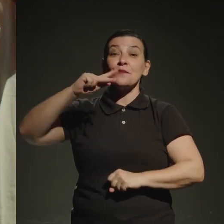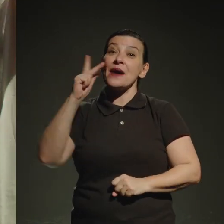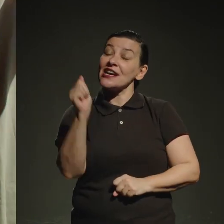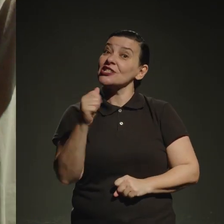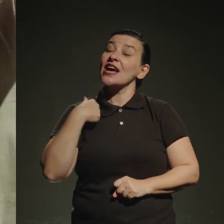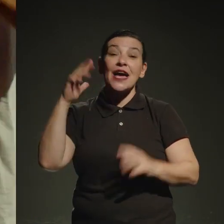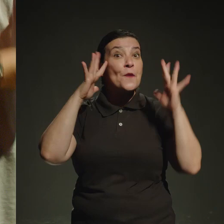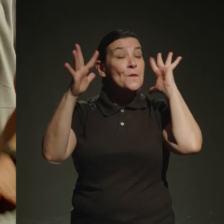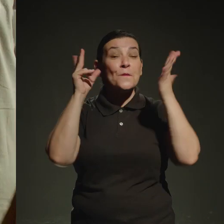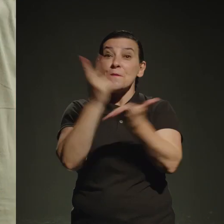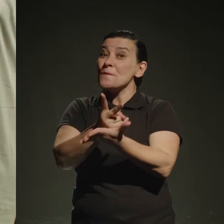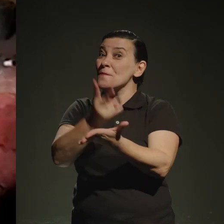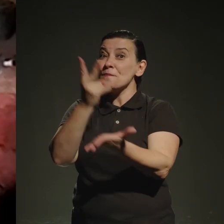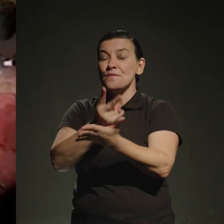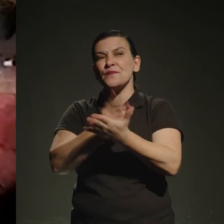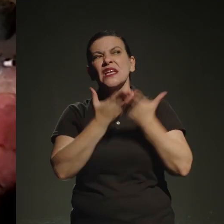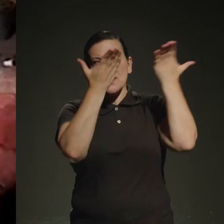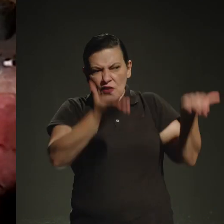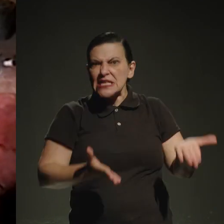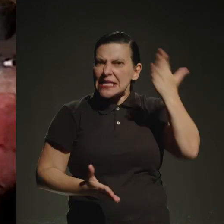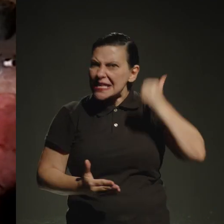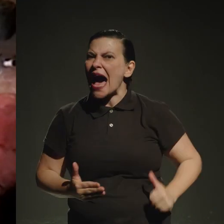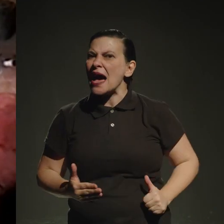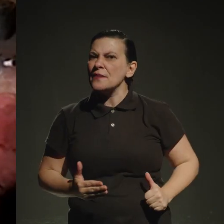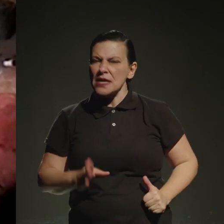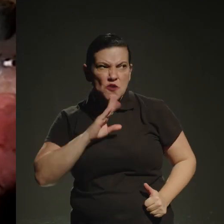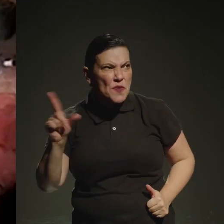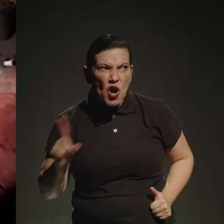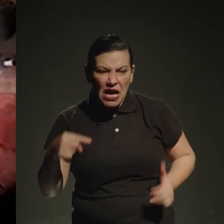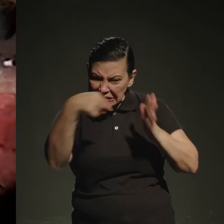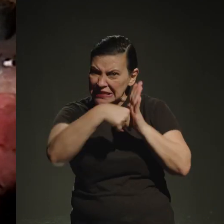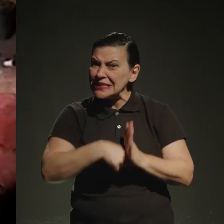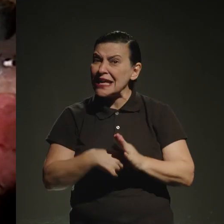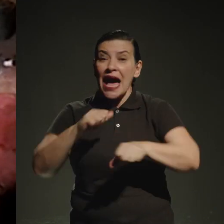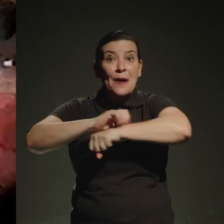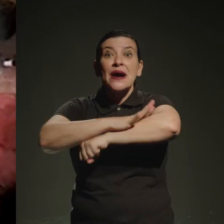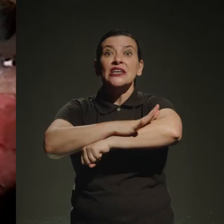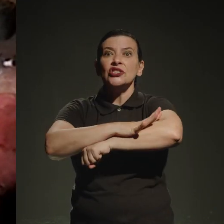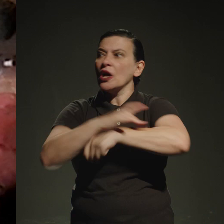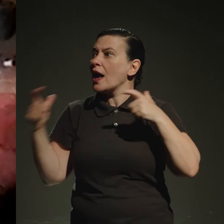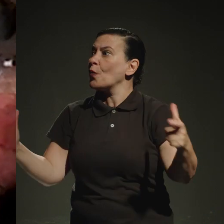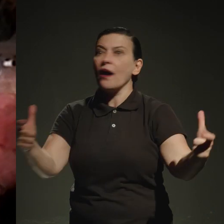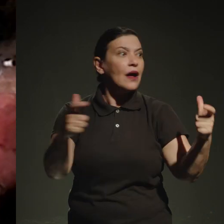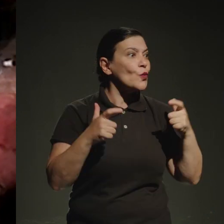você, melhor do que ninguém, sabe disso. Aqui. Ali, ela tem que estar aqui, ela não pode estar sumindo assim.